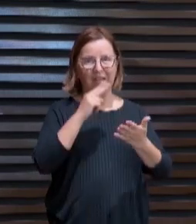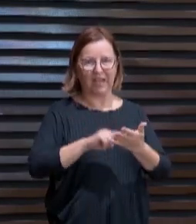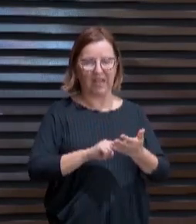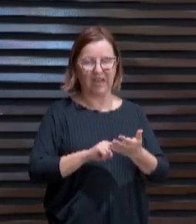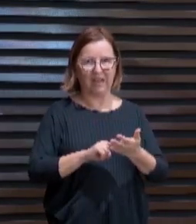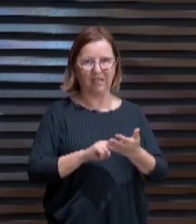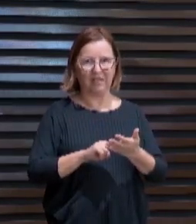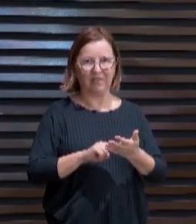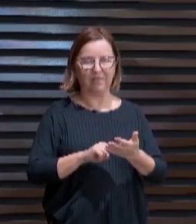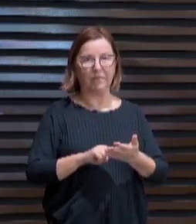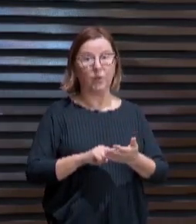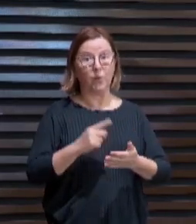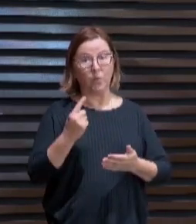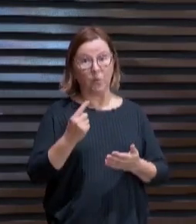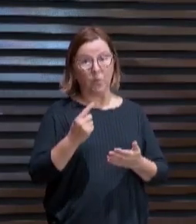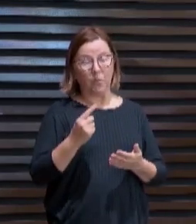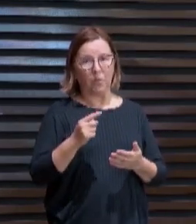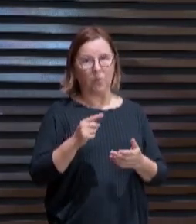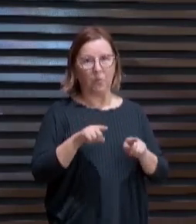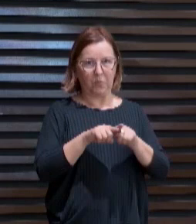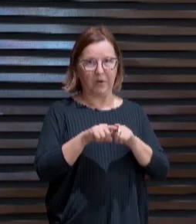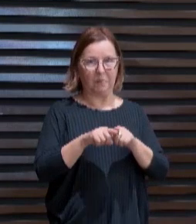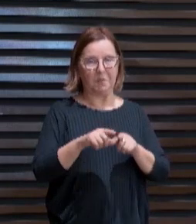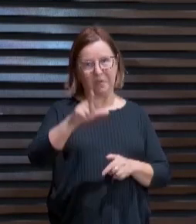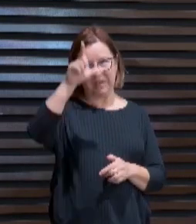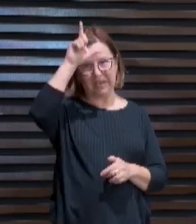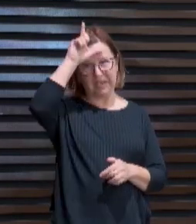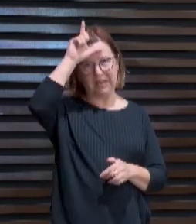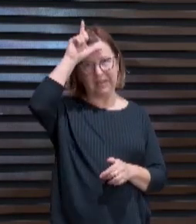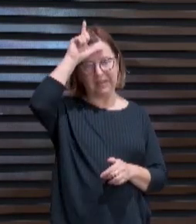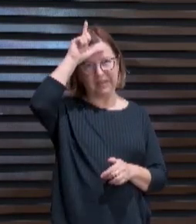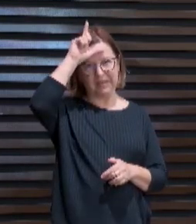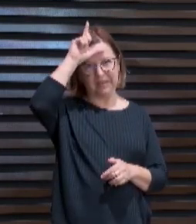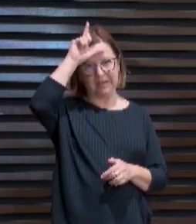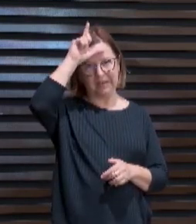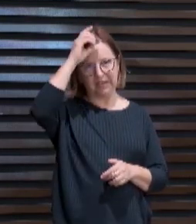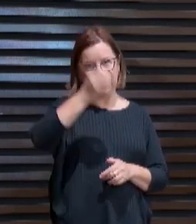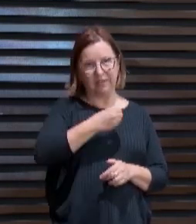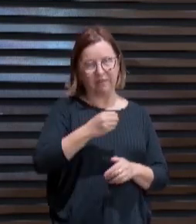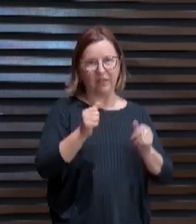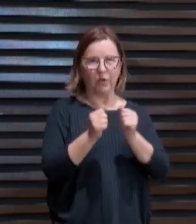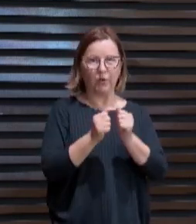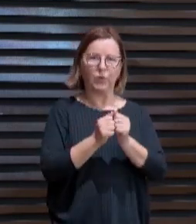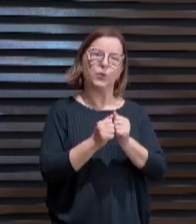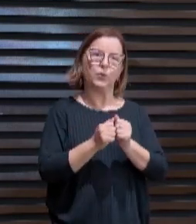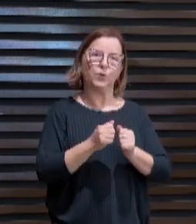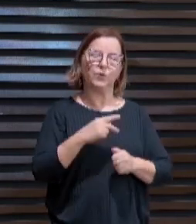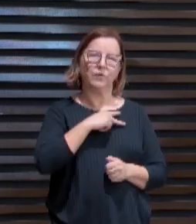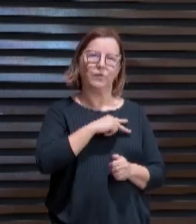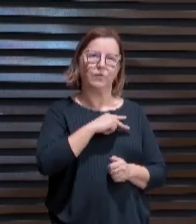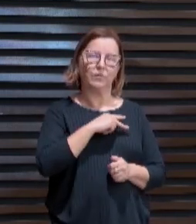um irmão dessa igreja, que era o líder, né, que havia andado com o apóstolo João, chamado Policarpo de Esmirna,